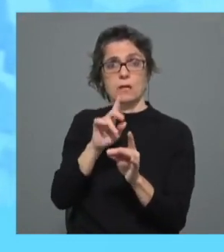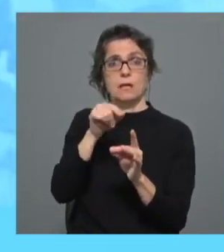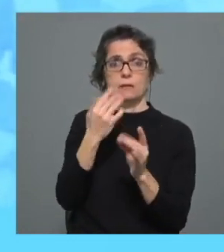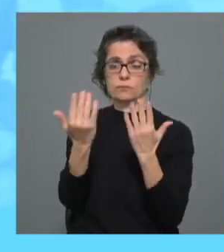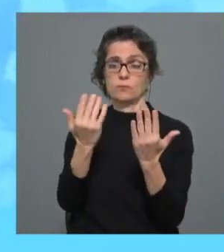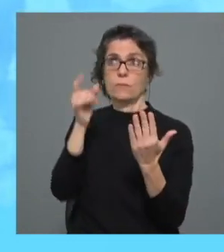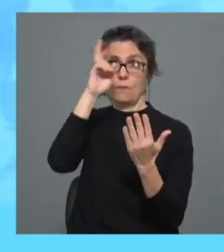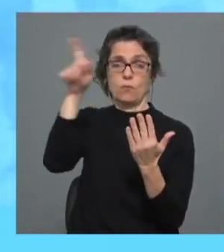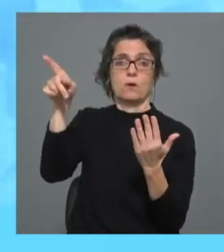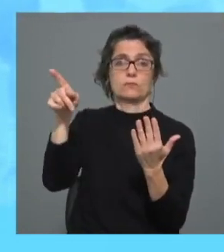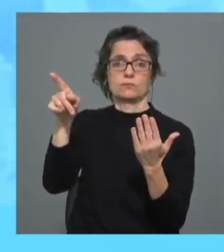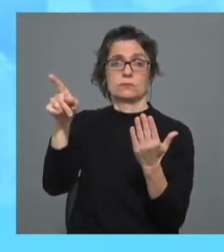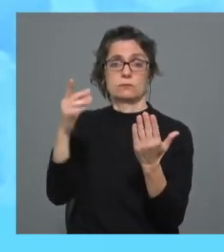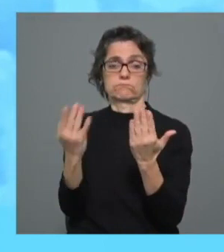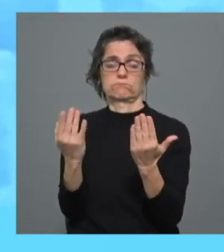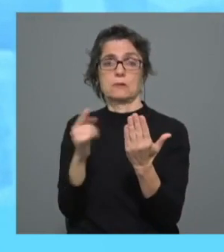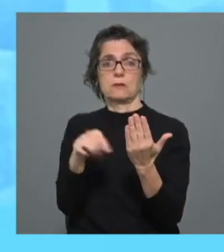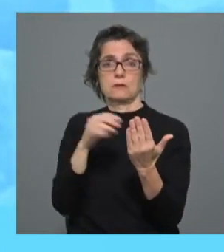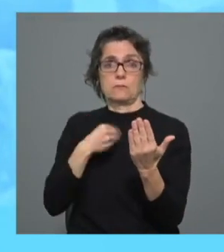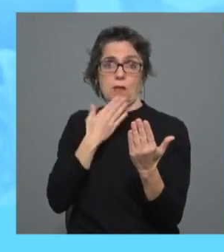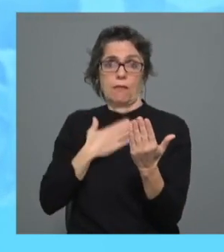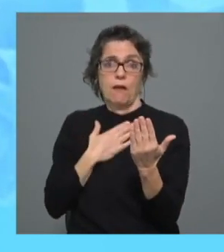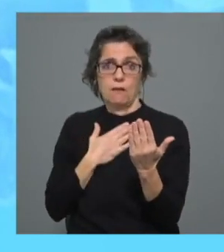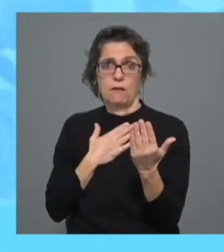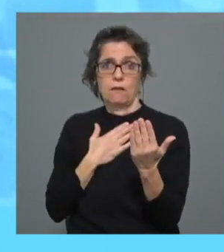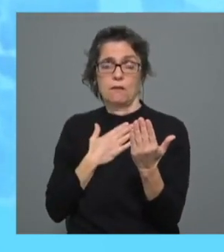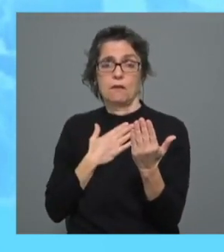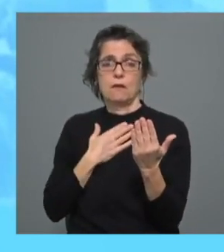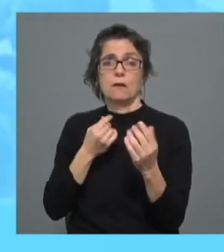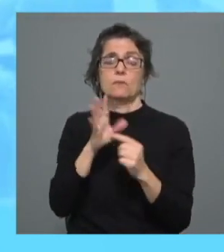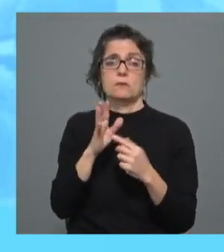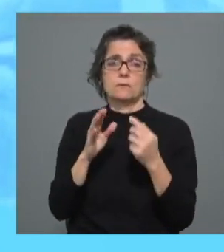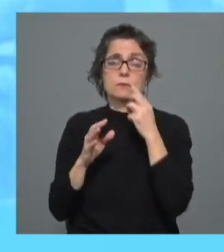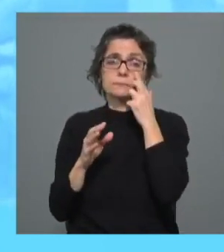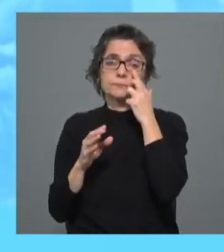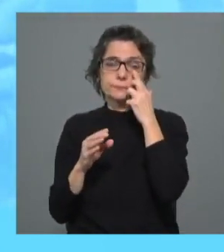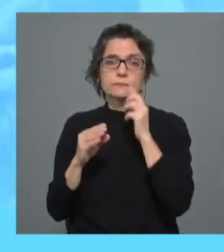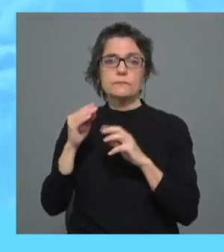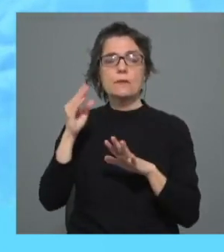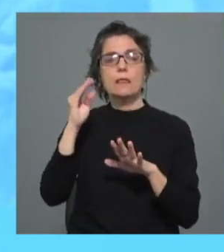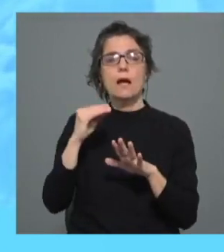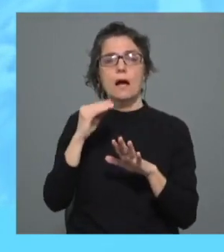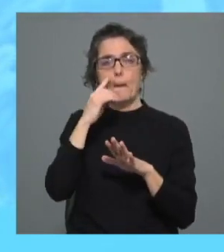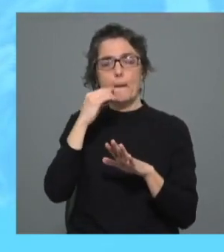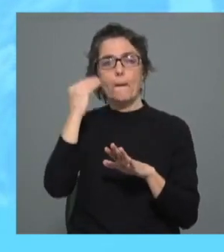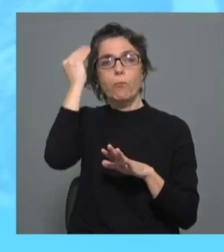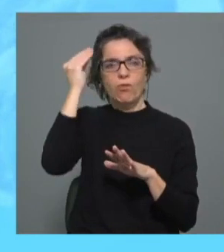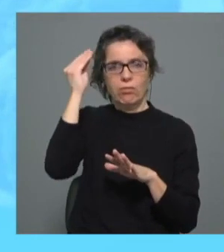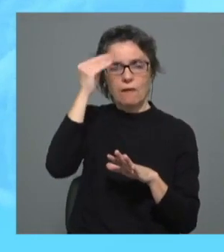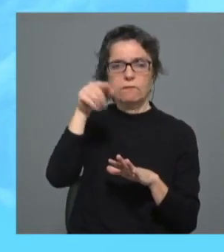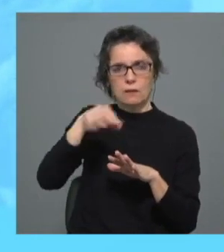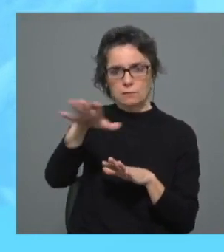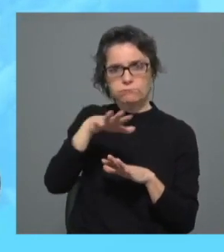ter preocupação com a situação que possa acontecer na Moldávia. Aliás, a liderança moldava tem sido muito explícita